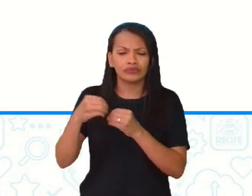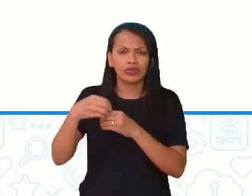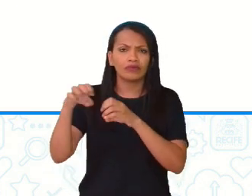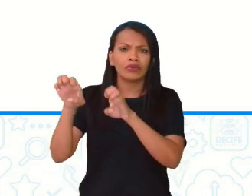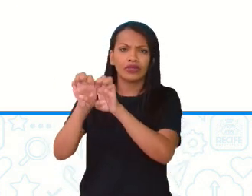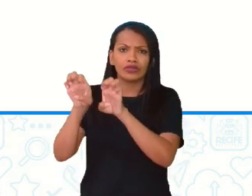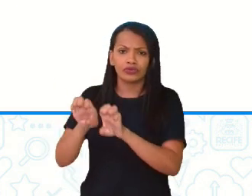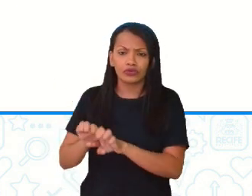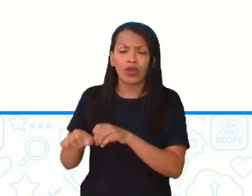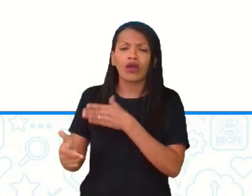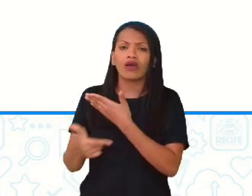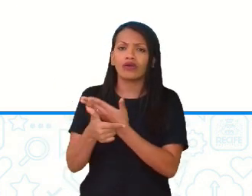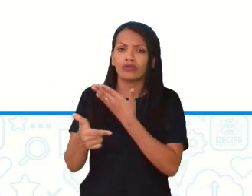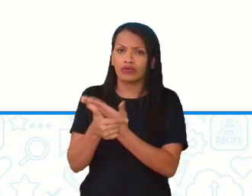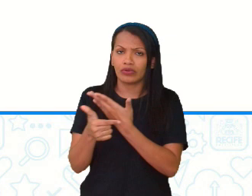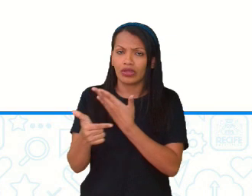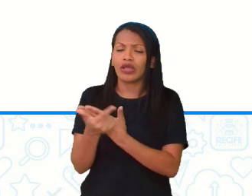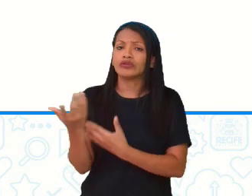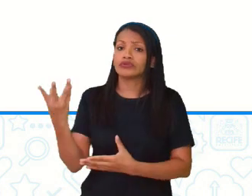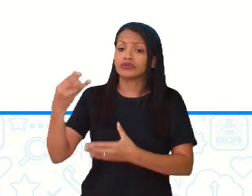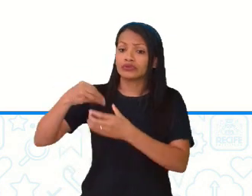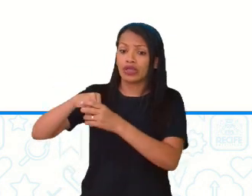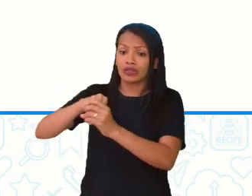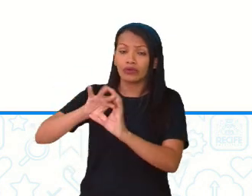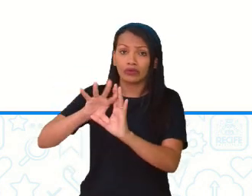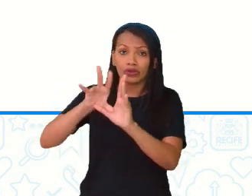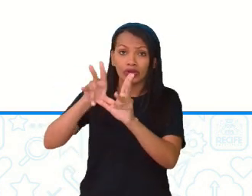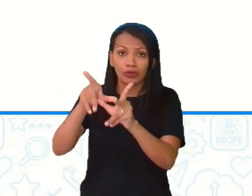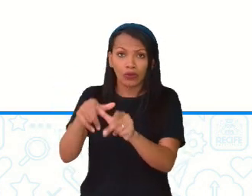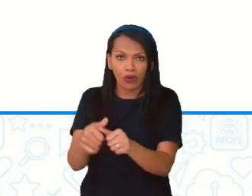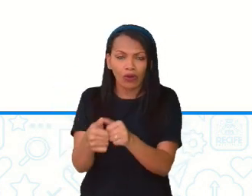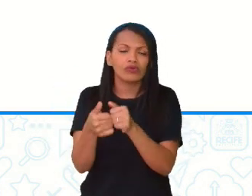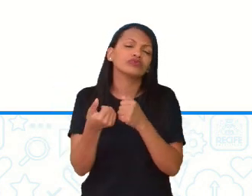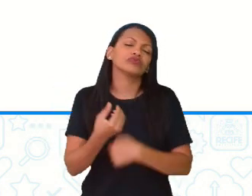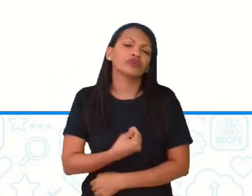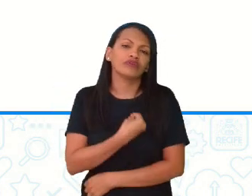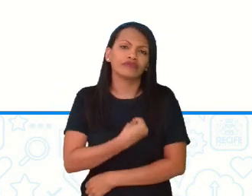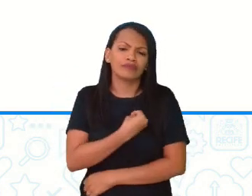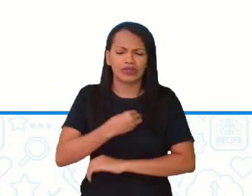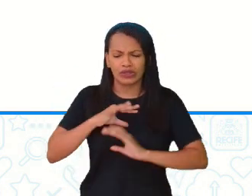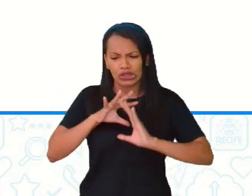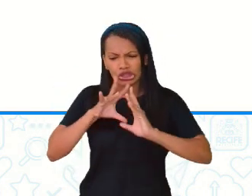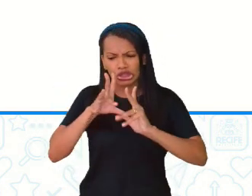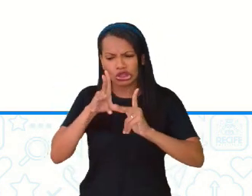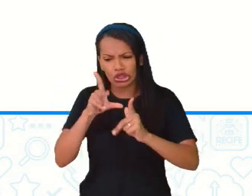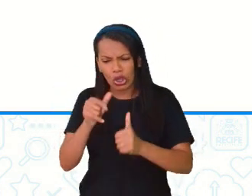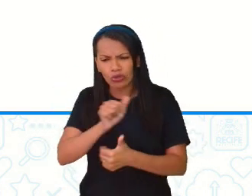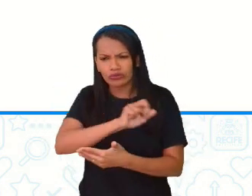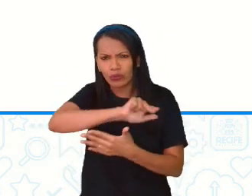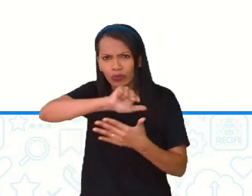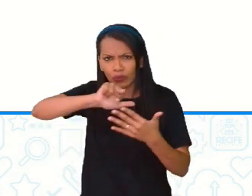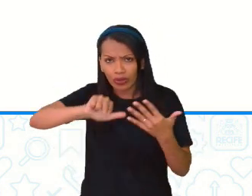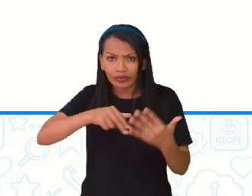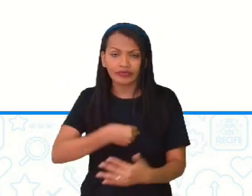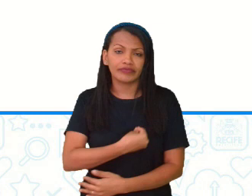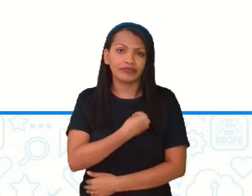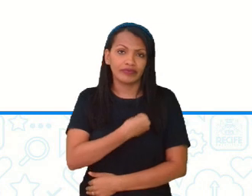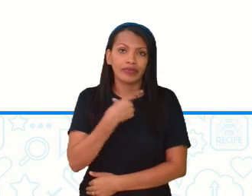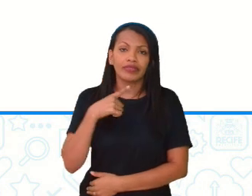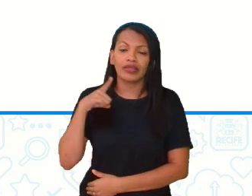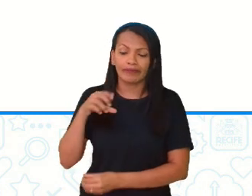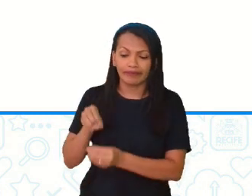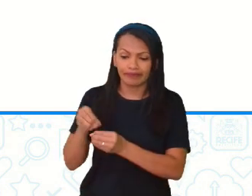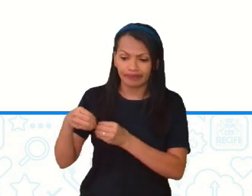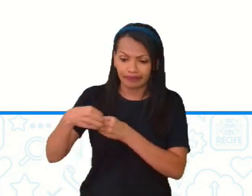e funcionais que constituem todos os seres vivos. Todos os seres vivos têm células. E elas